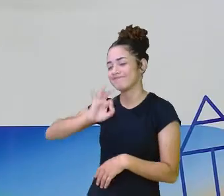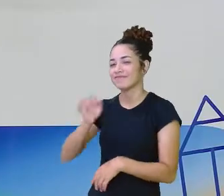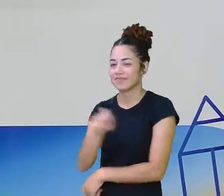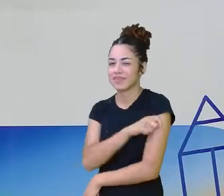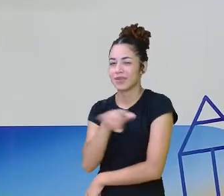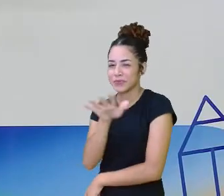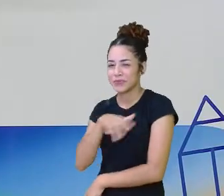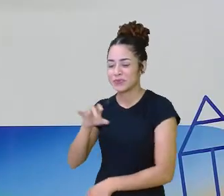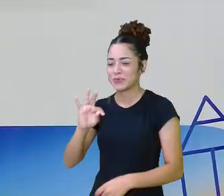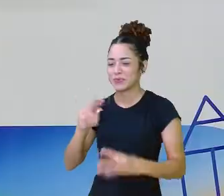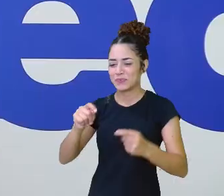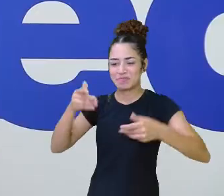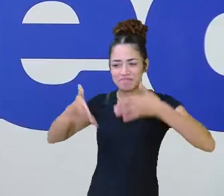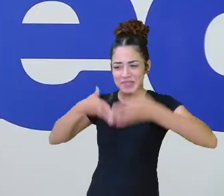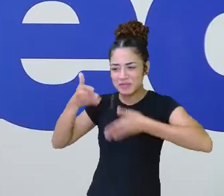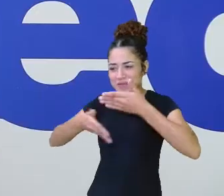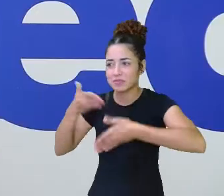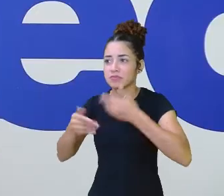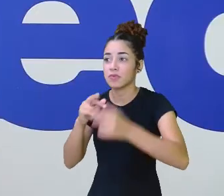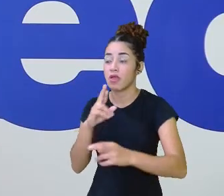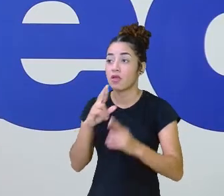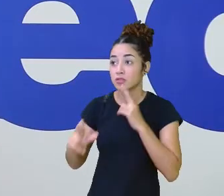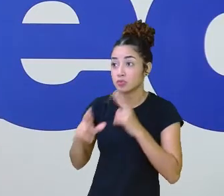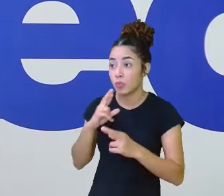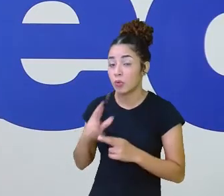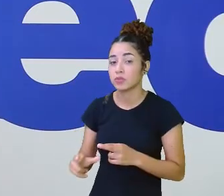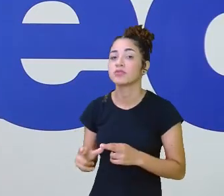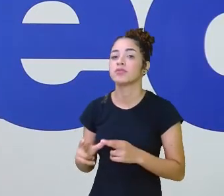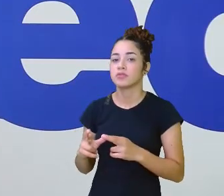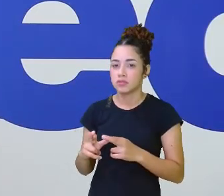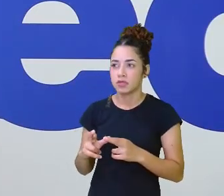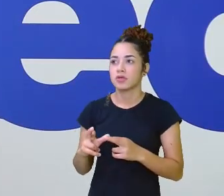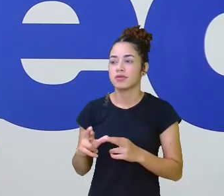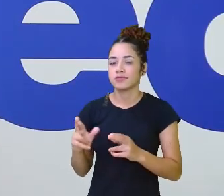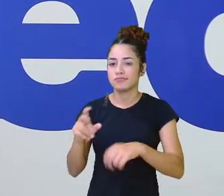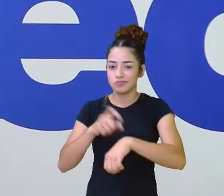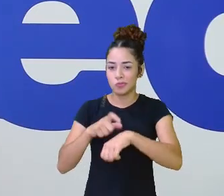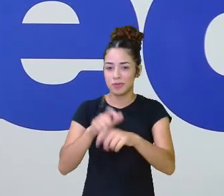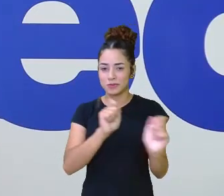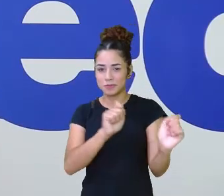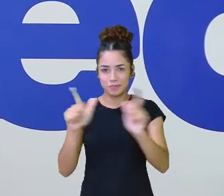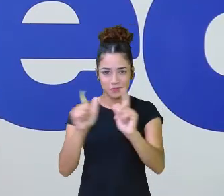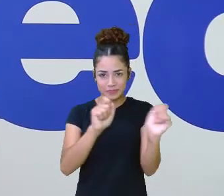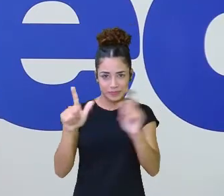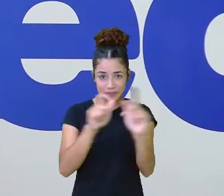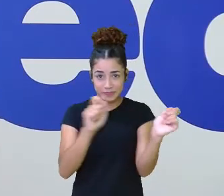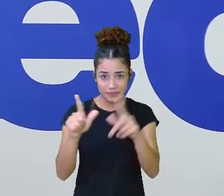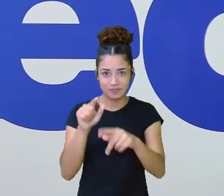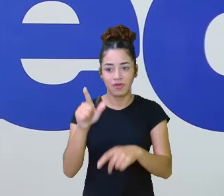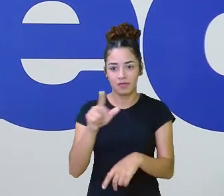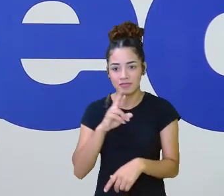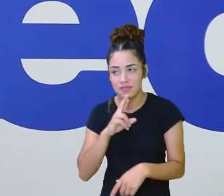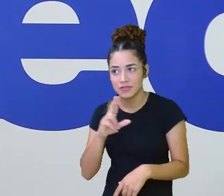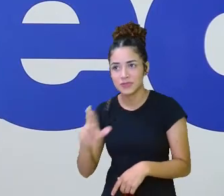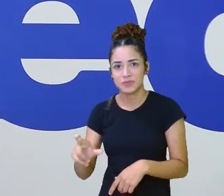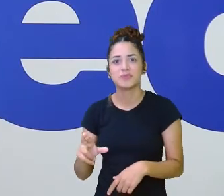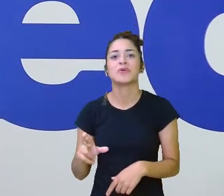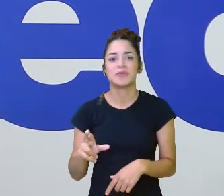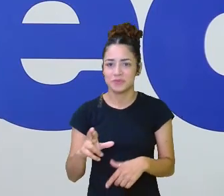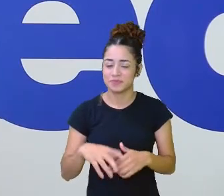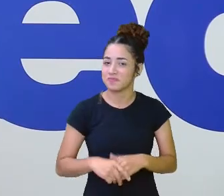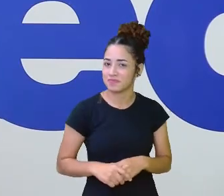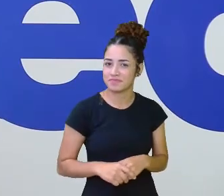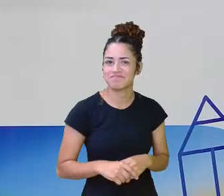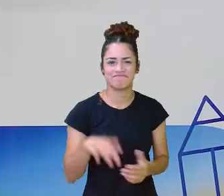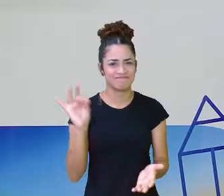aqui participaram. Eles responderam aí quando estava passando as imagens do casaco, dia nublado.